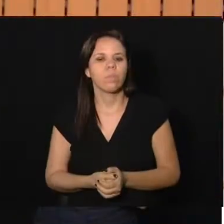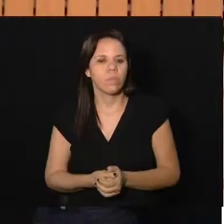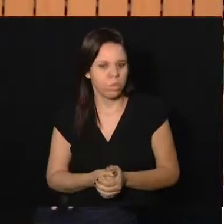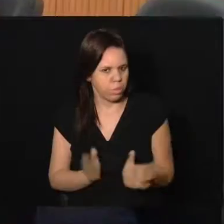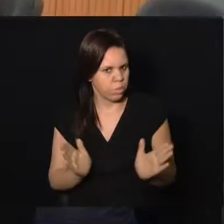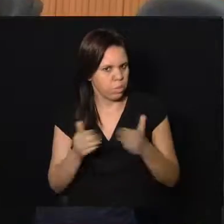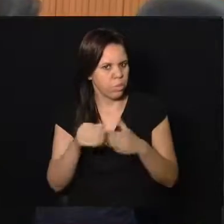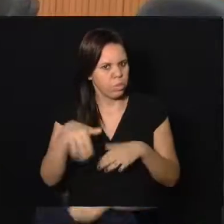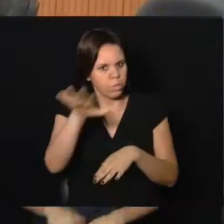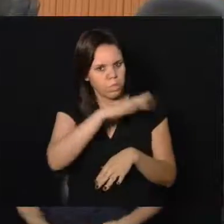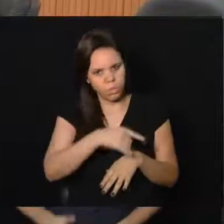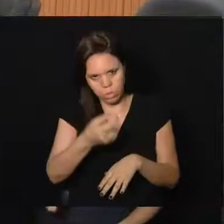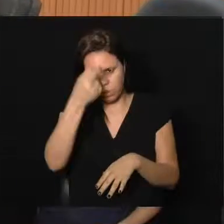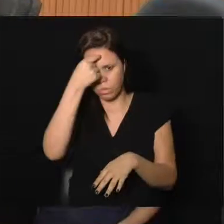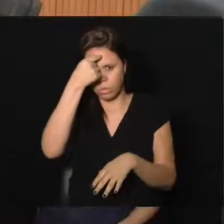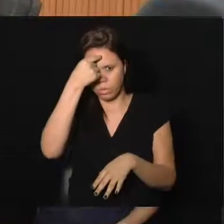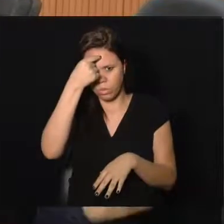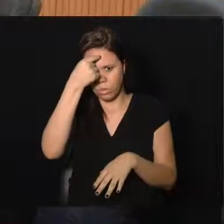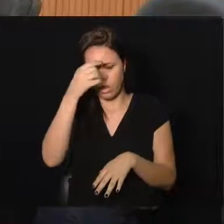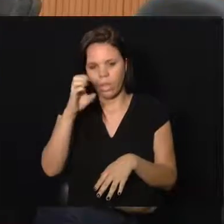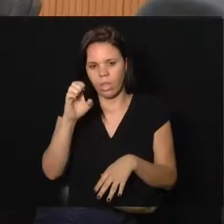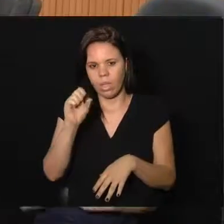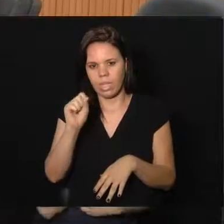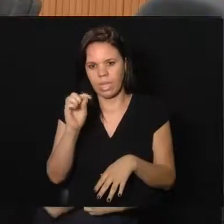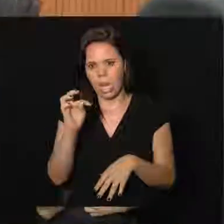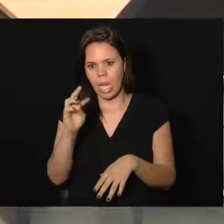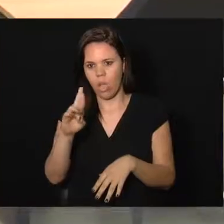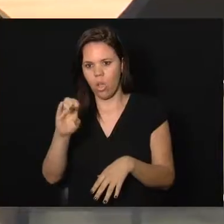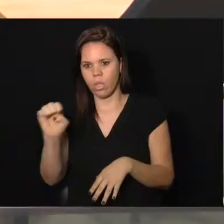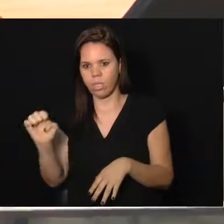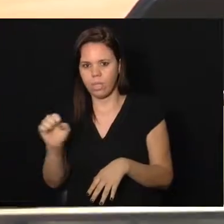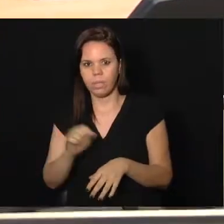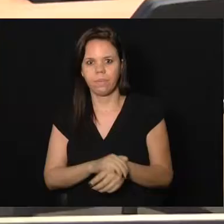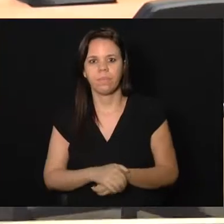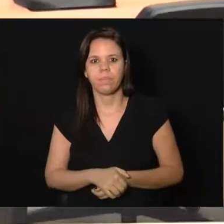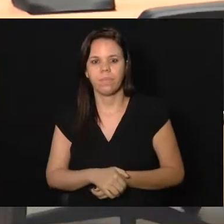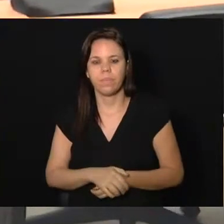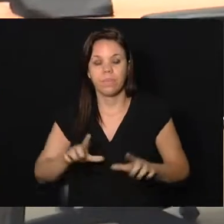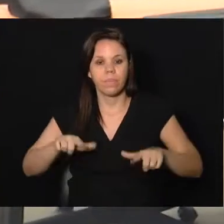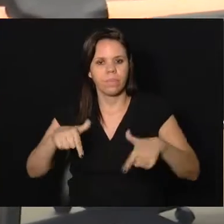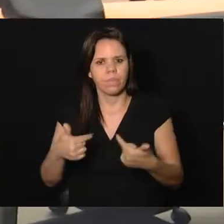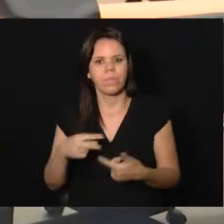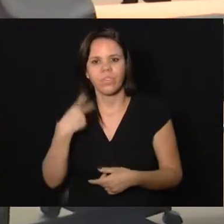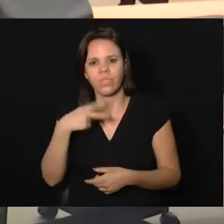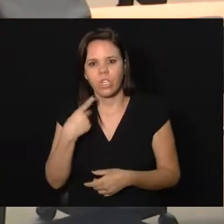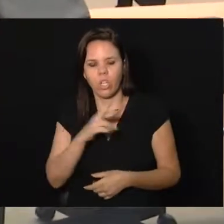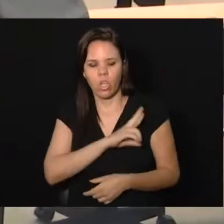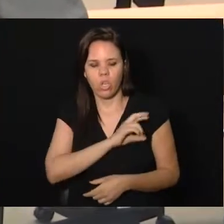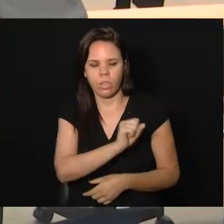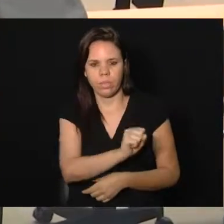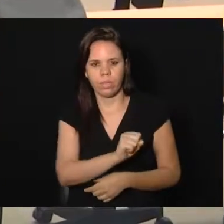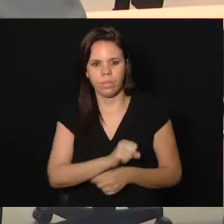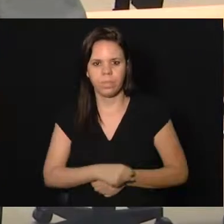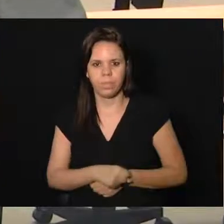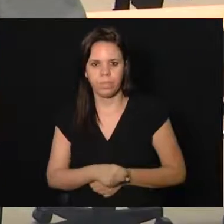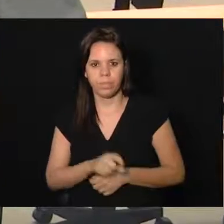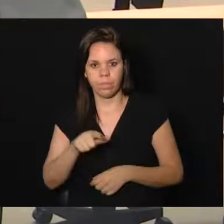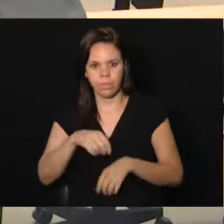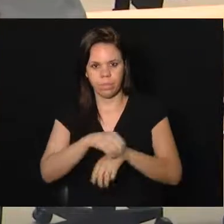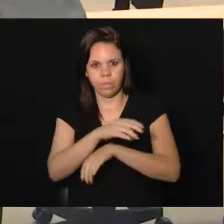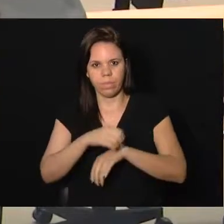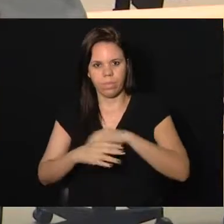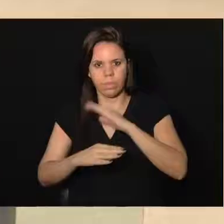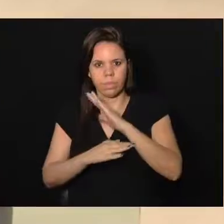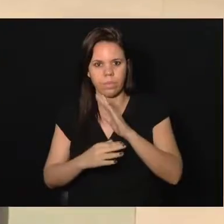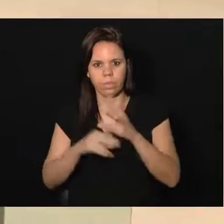dedicada à conscientização sobre a esclerose múltipla. Iniciativa do vereador Luiz Rossini traz à Câmara palestra